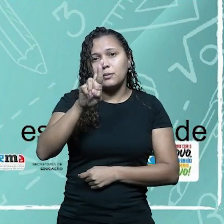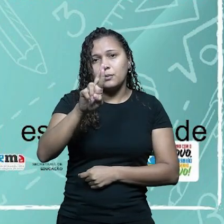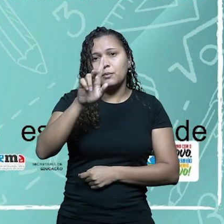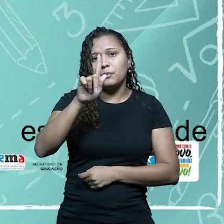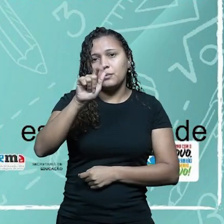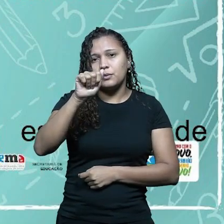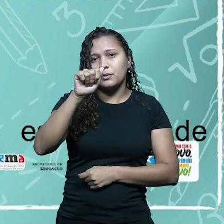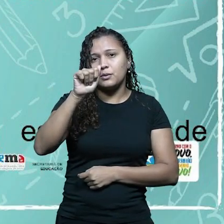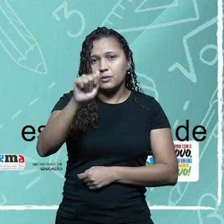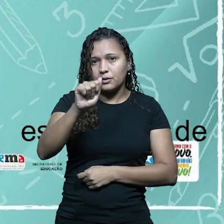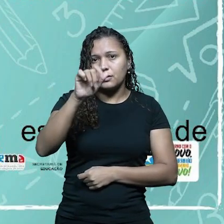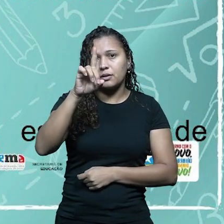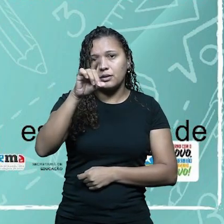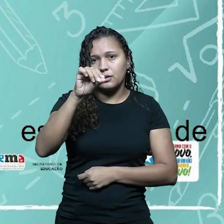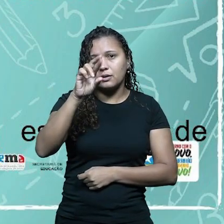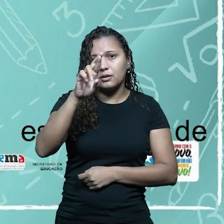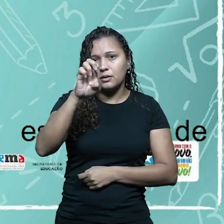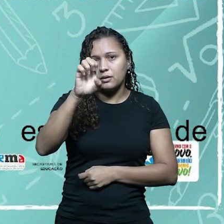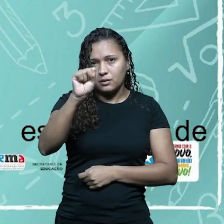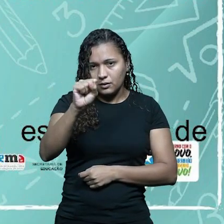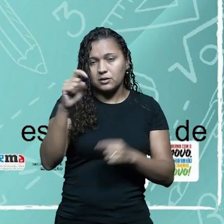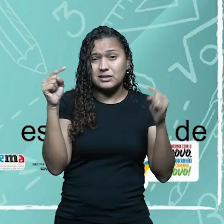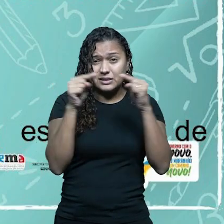purgadores são tipo, tamanho, vazão,